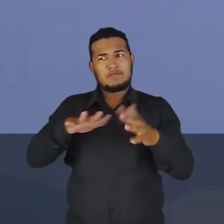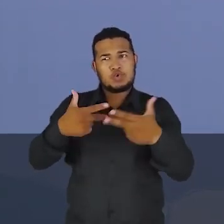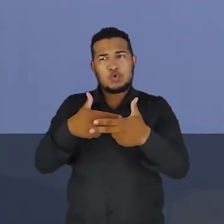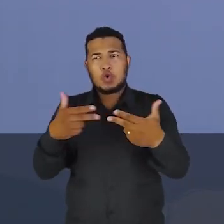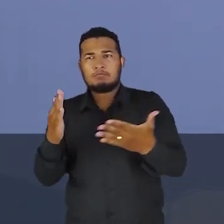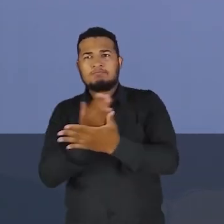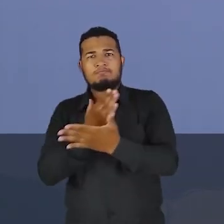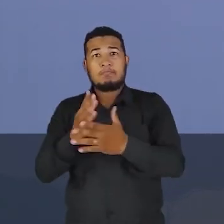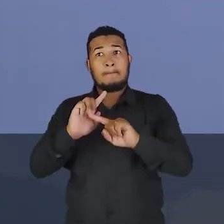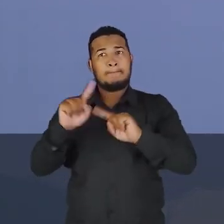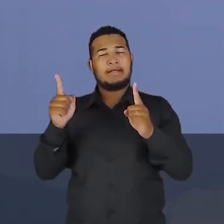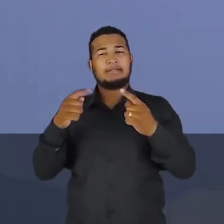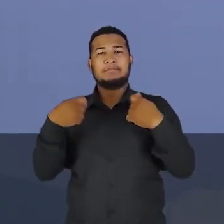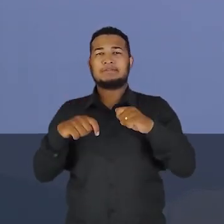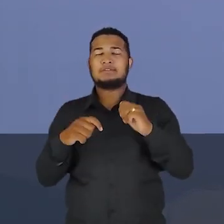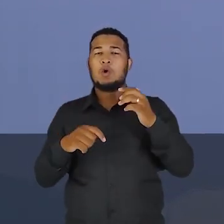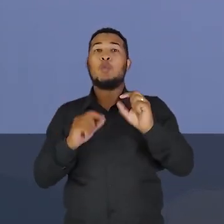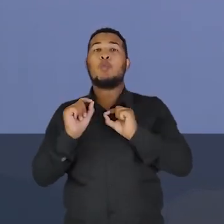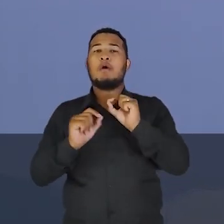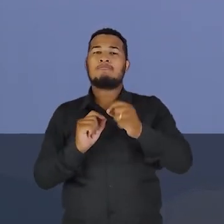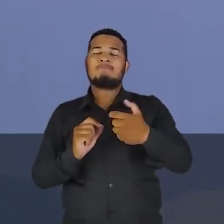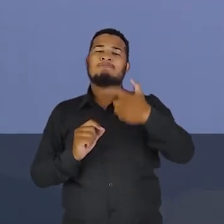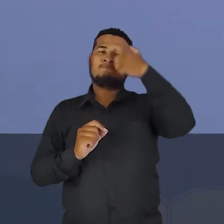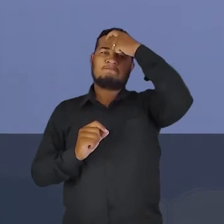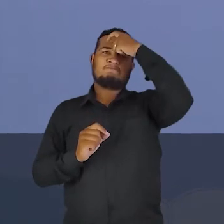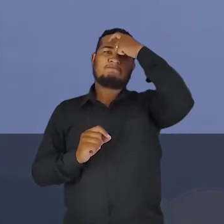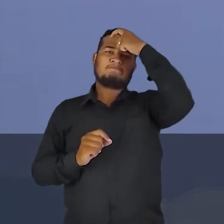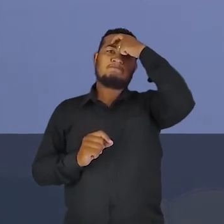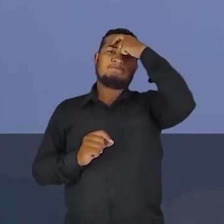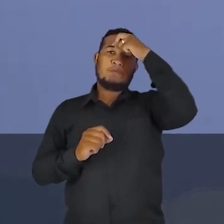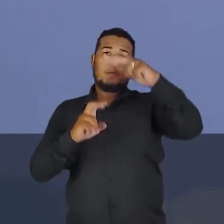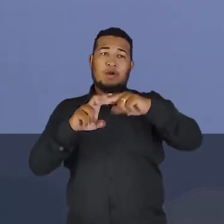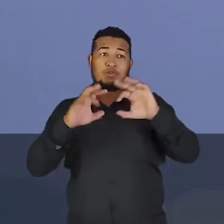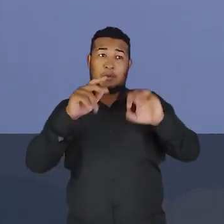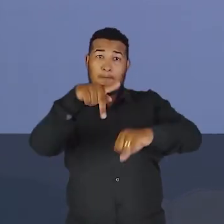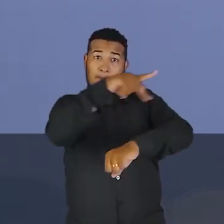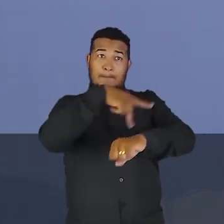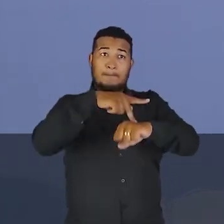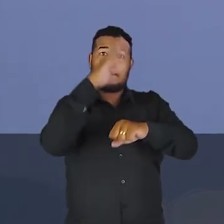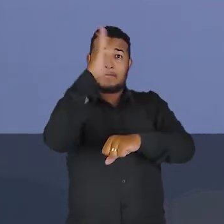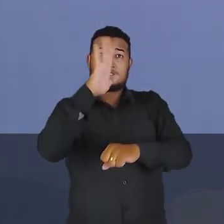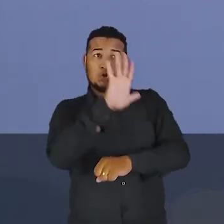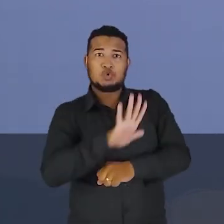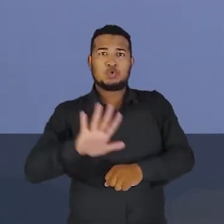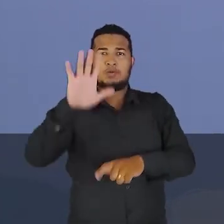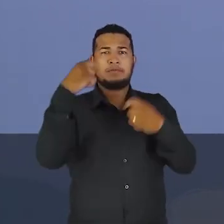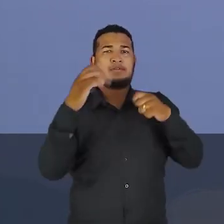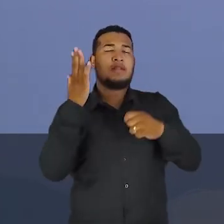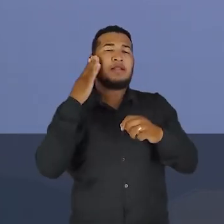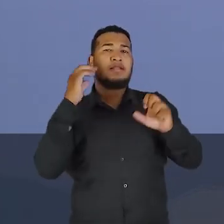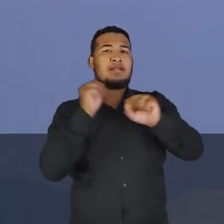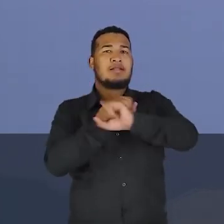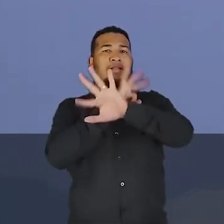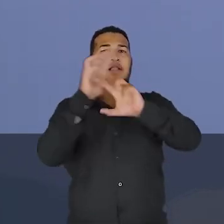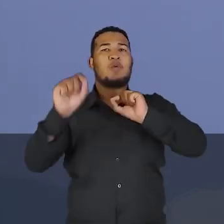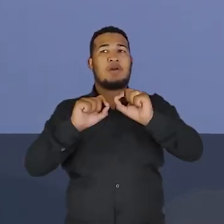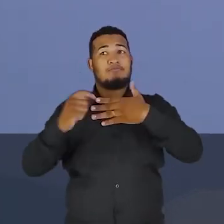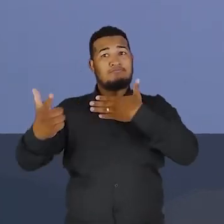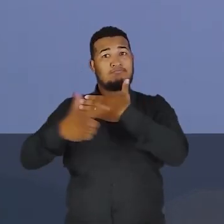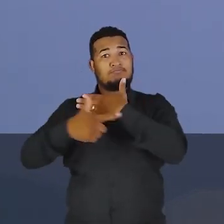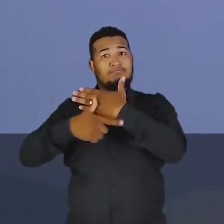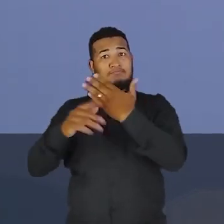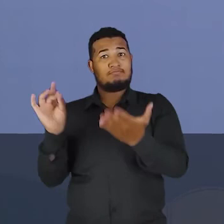que saibamos nos rebelar. Afinal de contas, o nosso país precisa de entender o papel